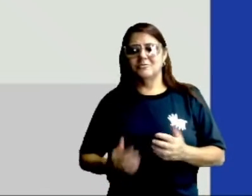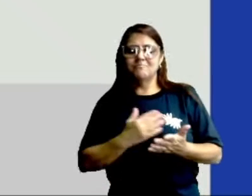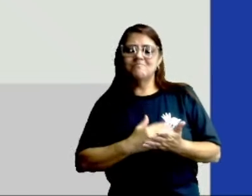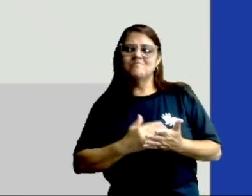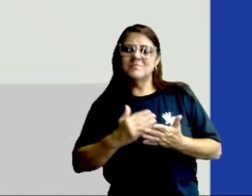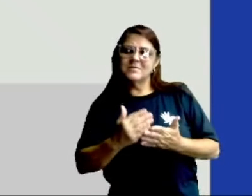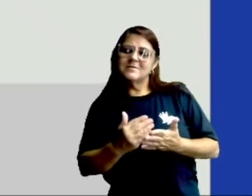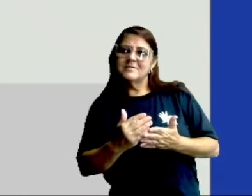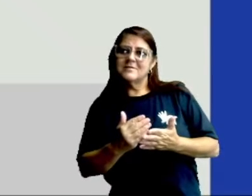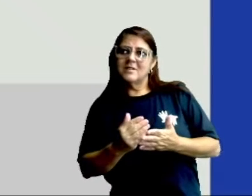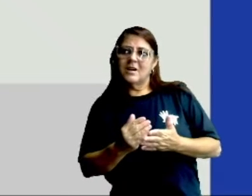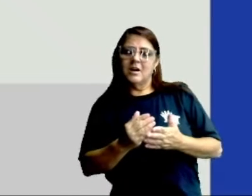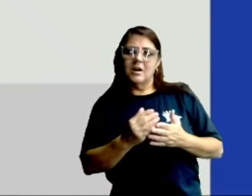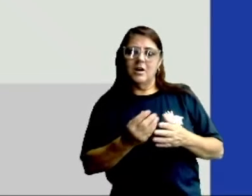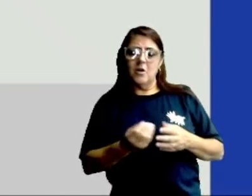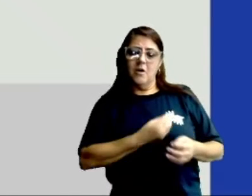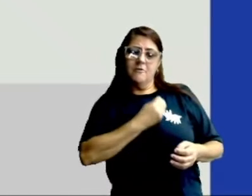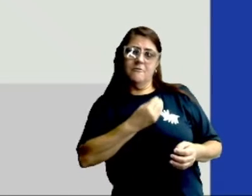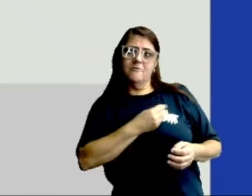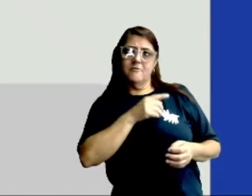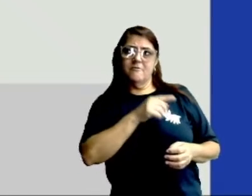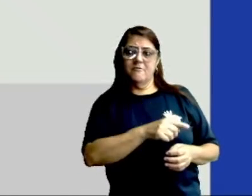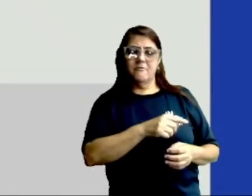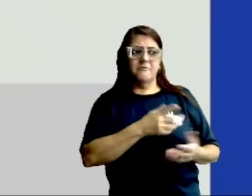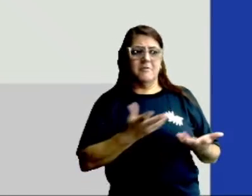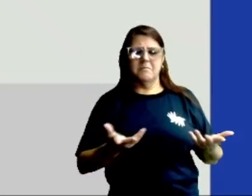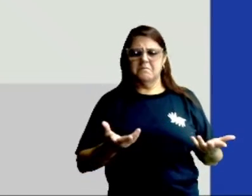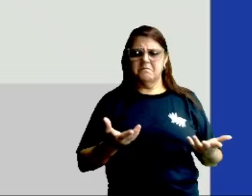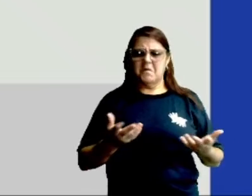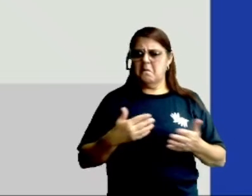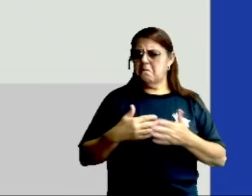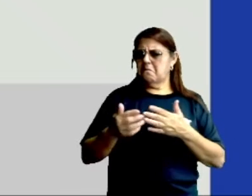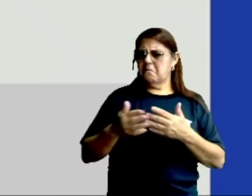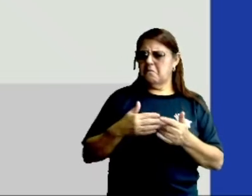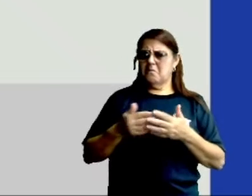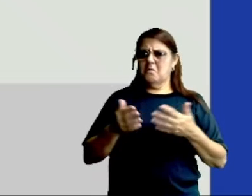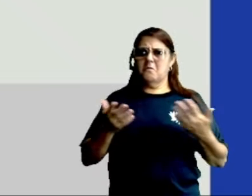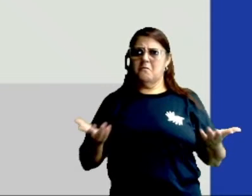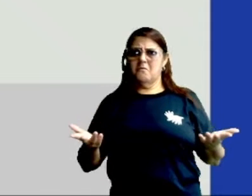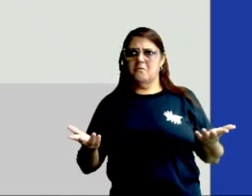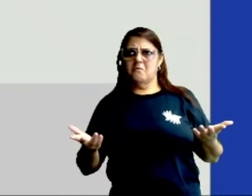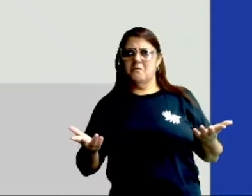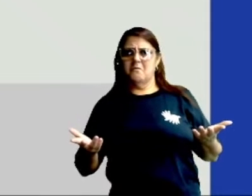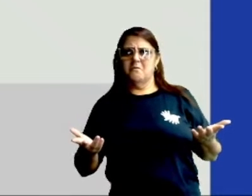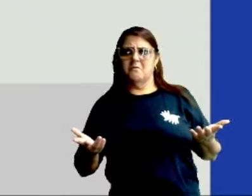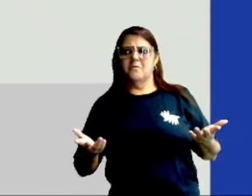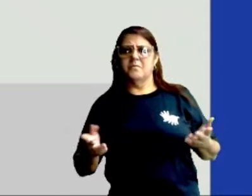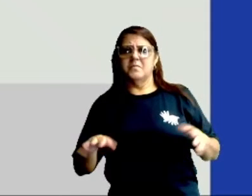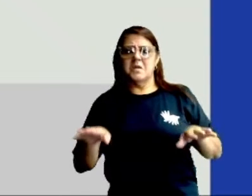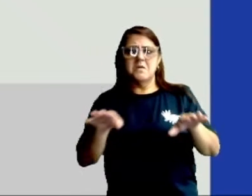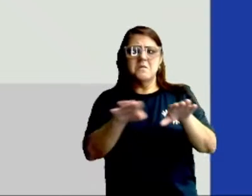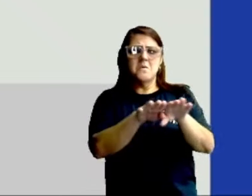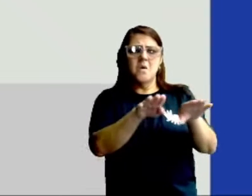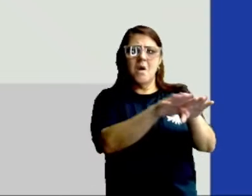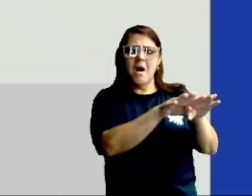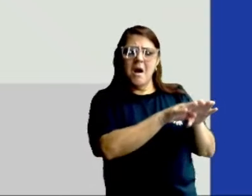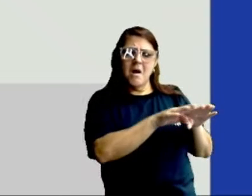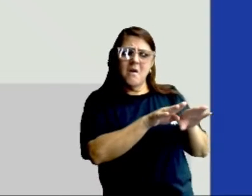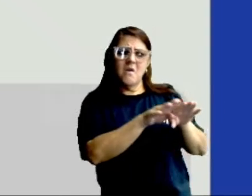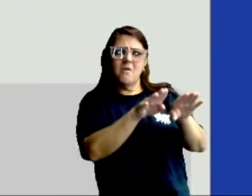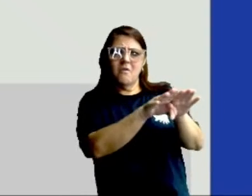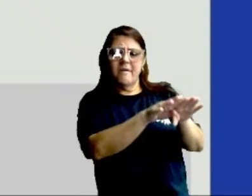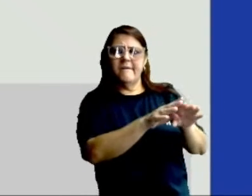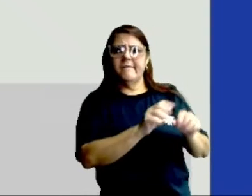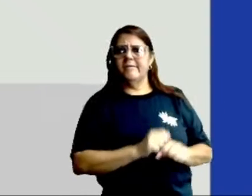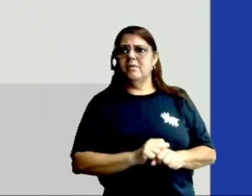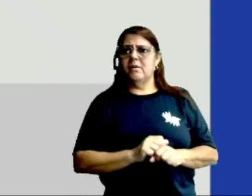inicialmente Quando eles começaram a se instalar eles vinham de forma igualitária Como assim professor eles vinham de forma em igualdade não é